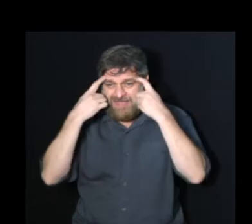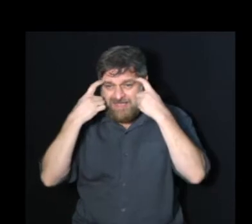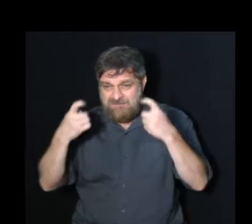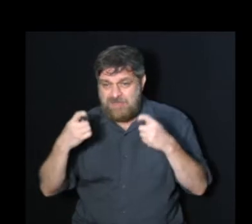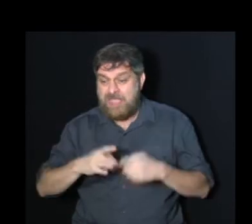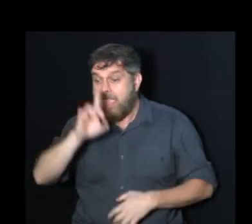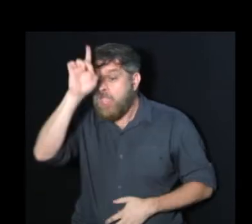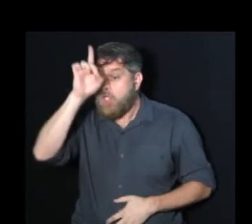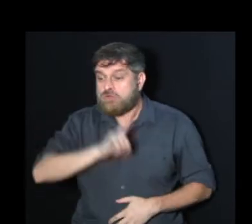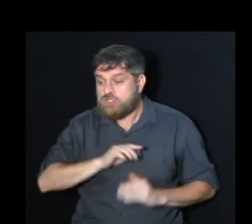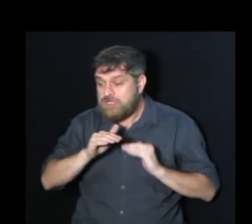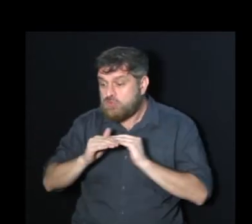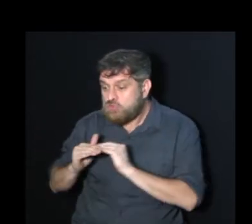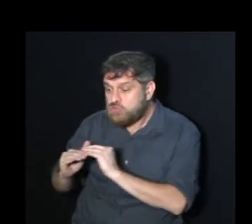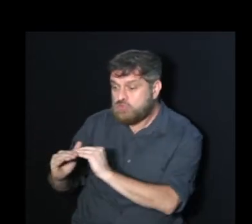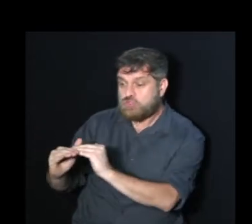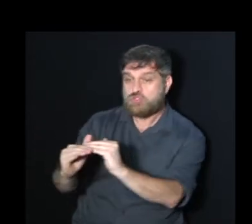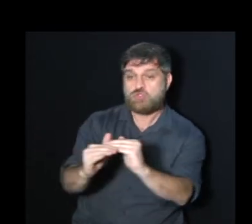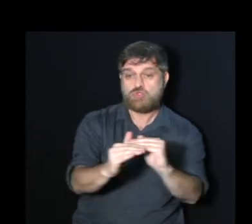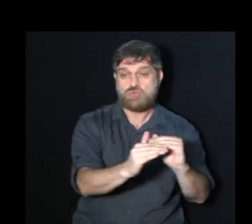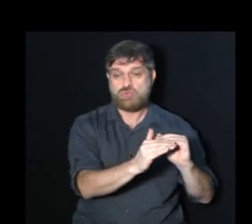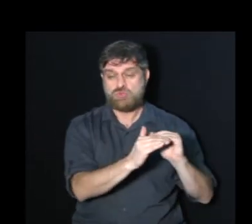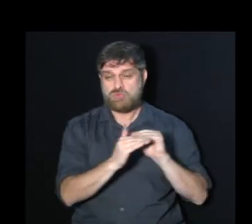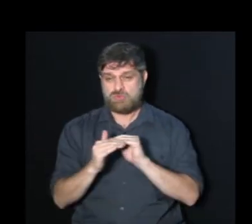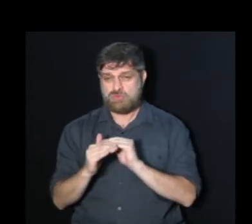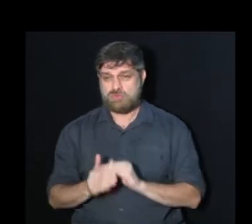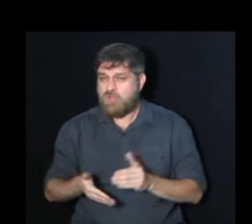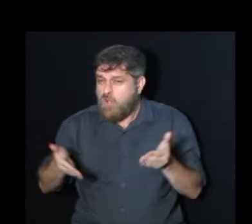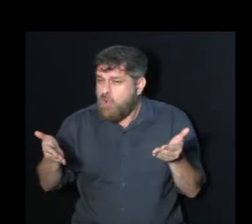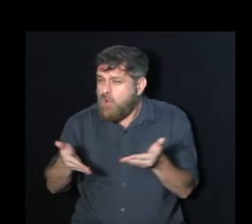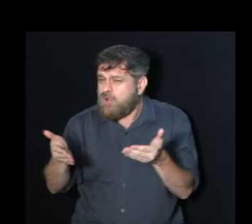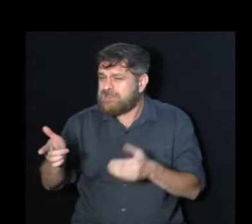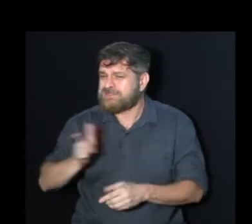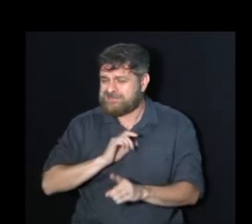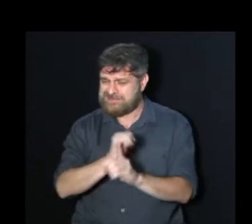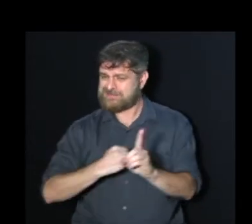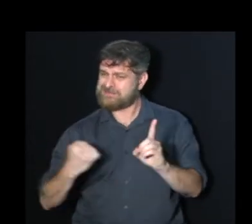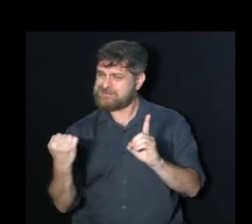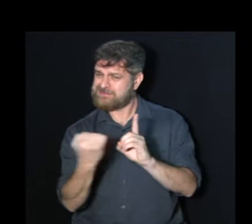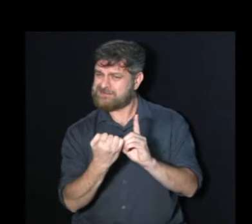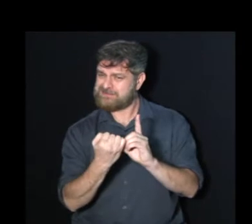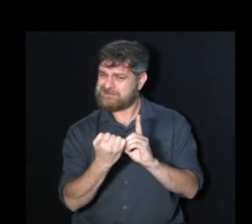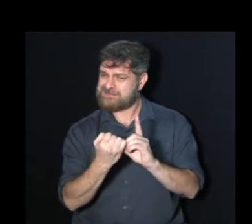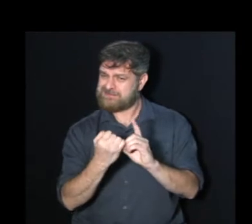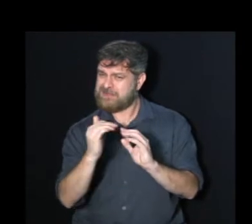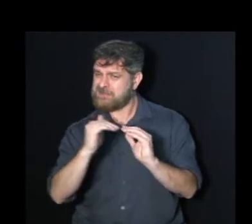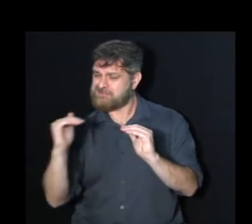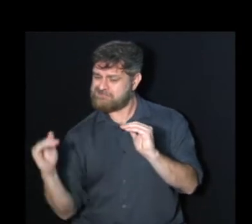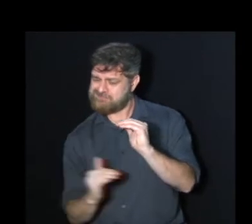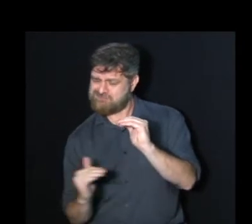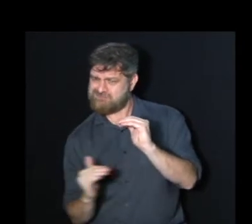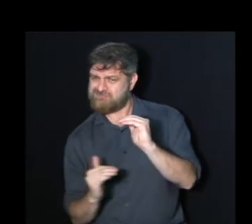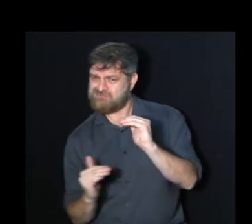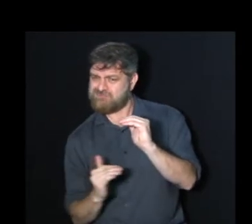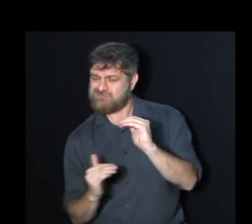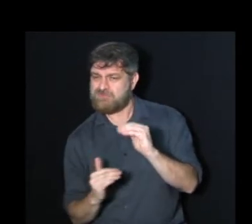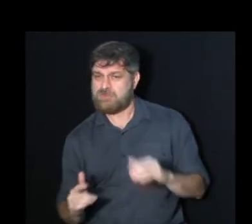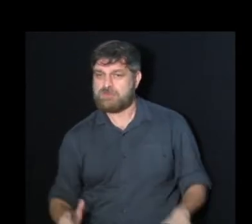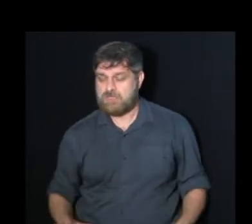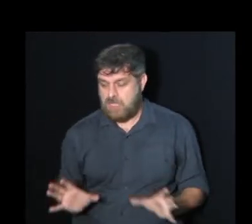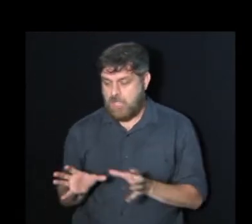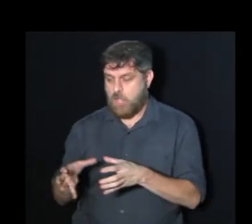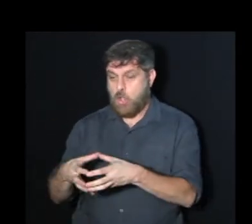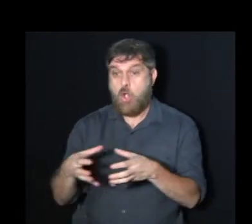direito de todos, né? Mas, hoje, temos uma sociedade desigual. Então, há grupos